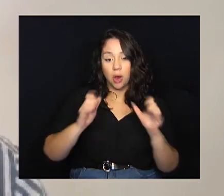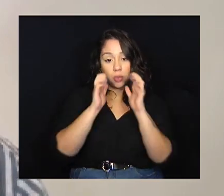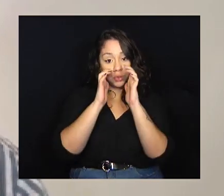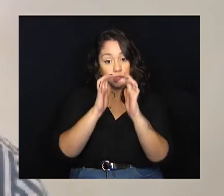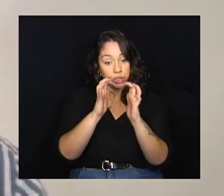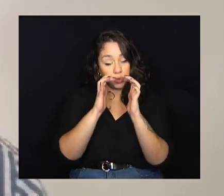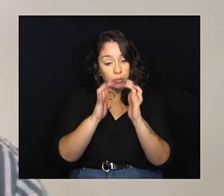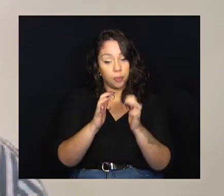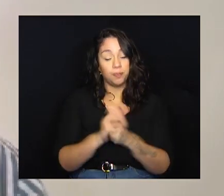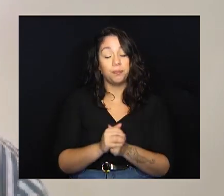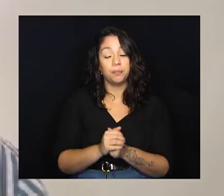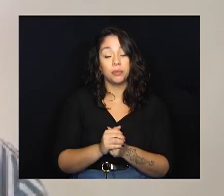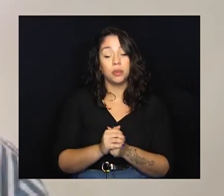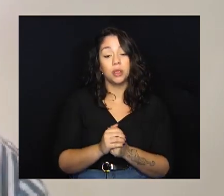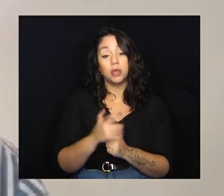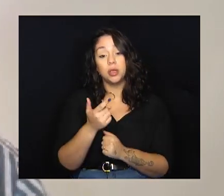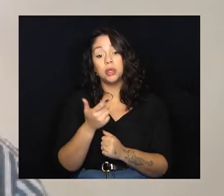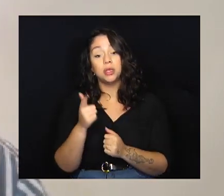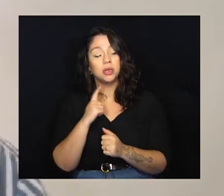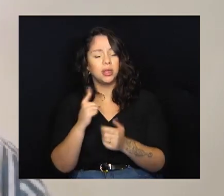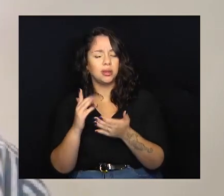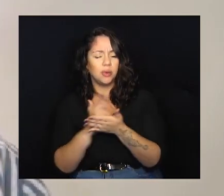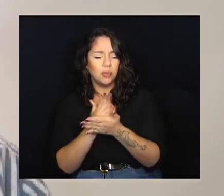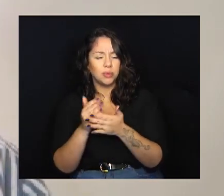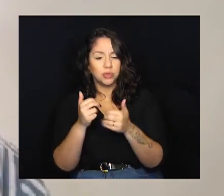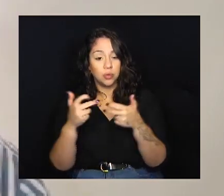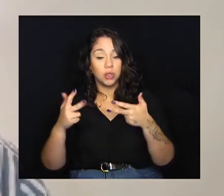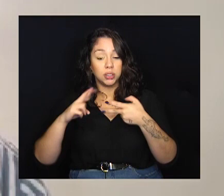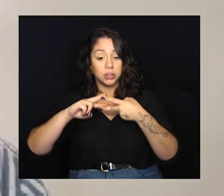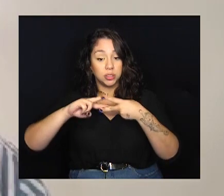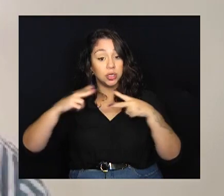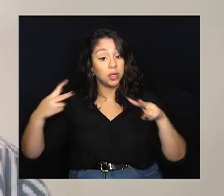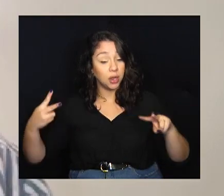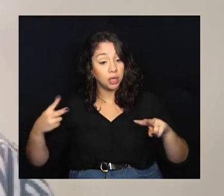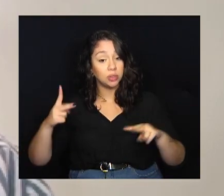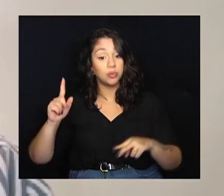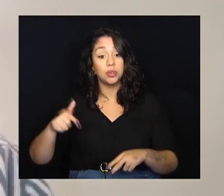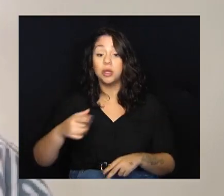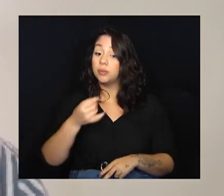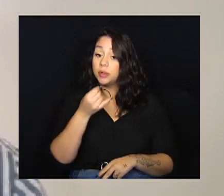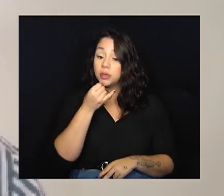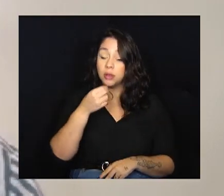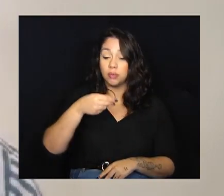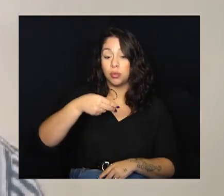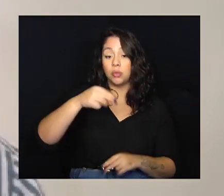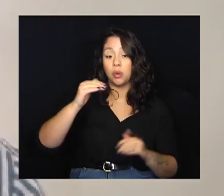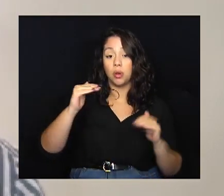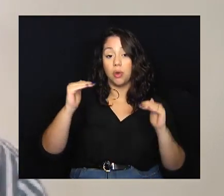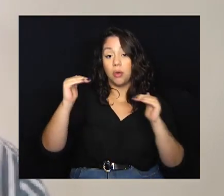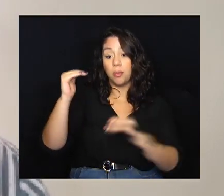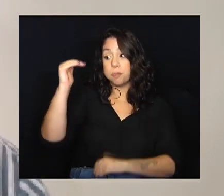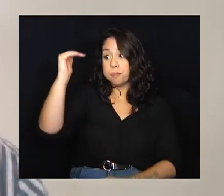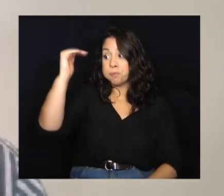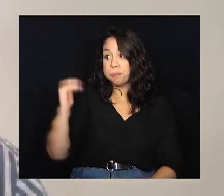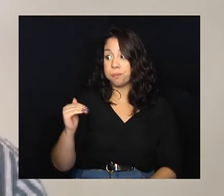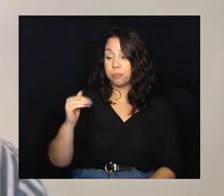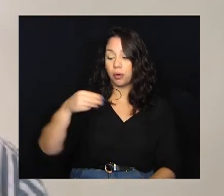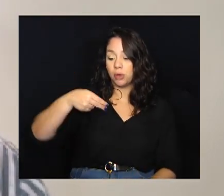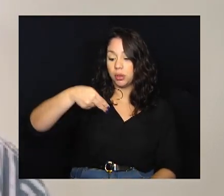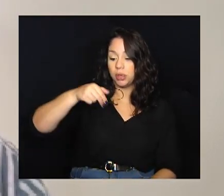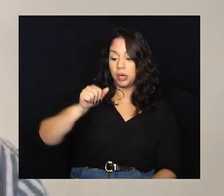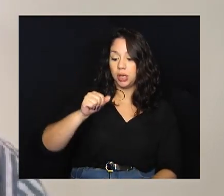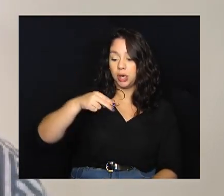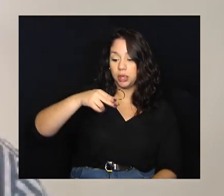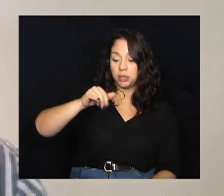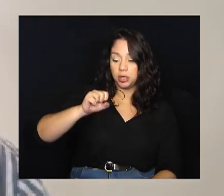algumas condições genéticas específicas eu posso trazer algum exemplo que é bem comum que é o nanismo ou a andropalasia como a gente chama que hoje inclusive